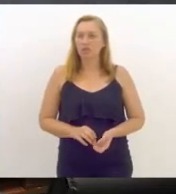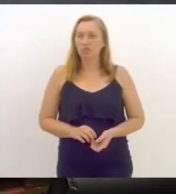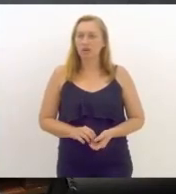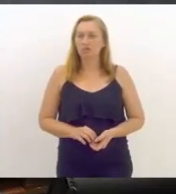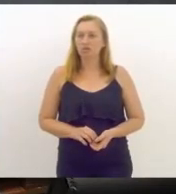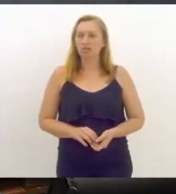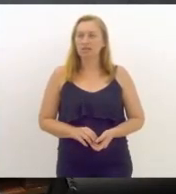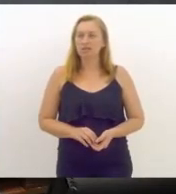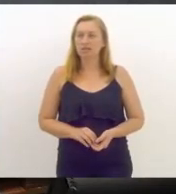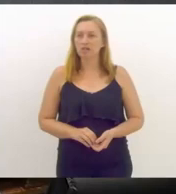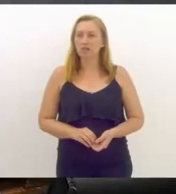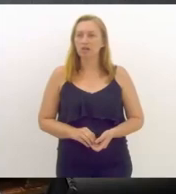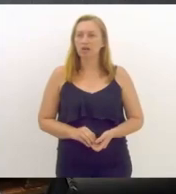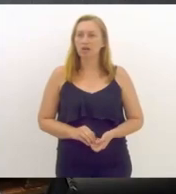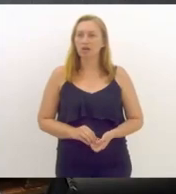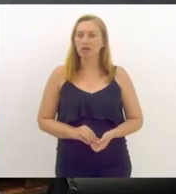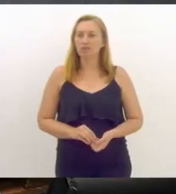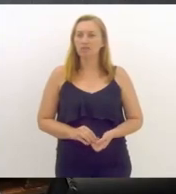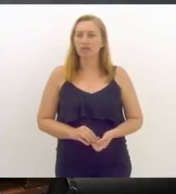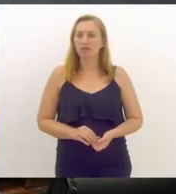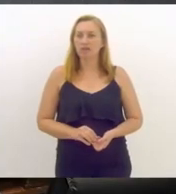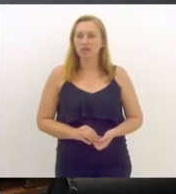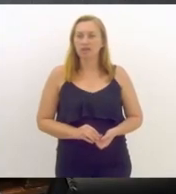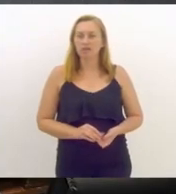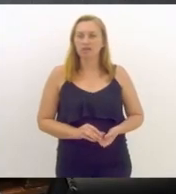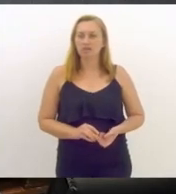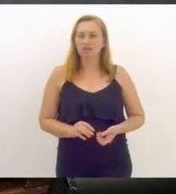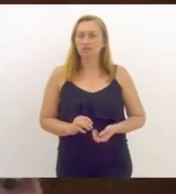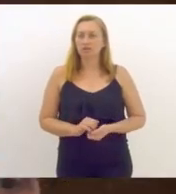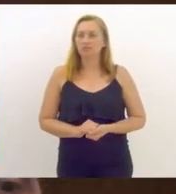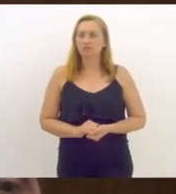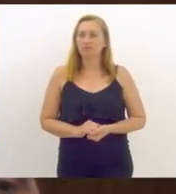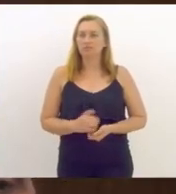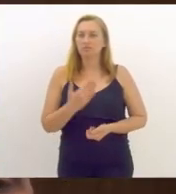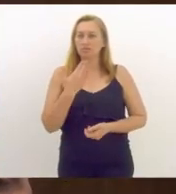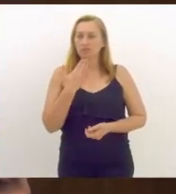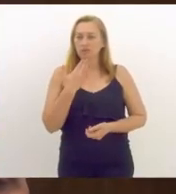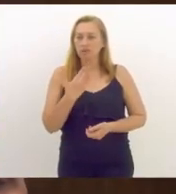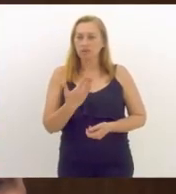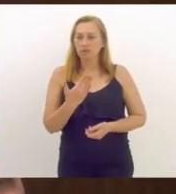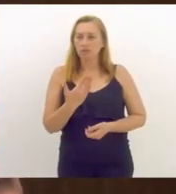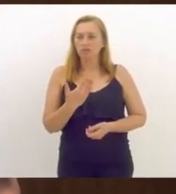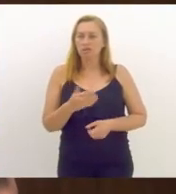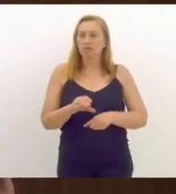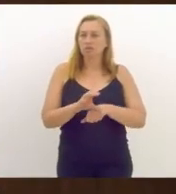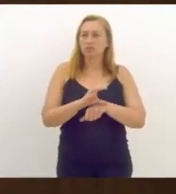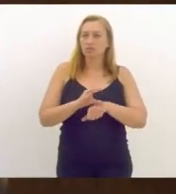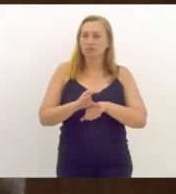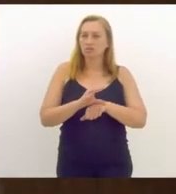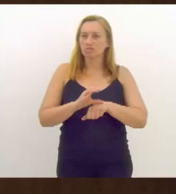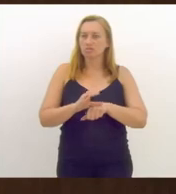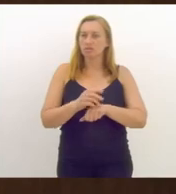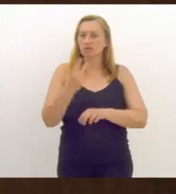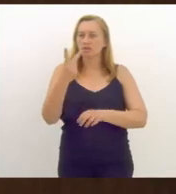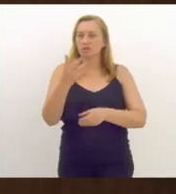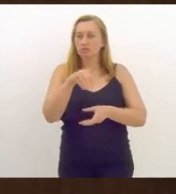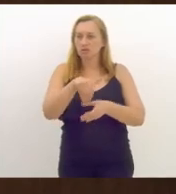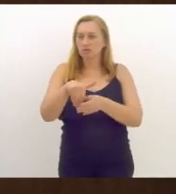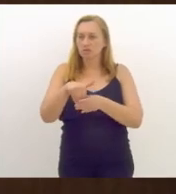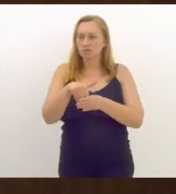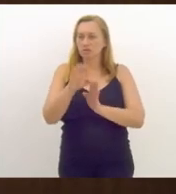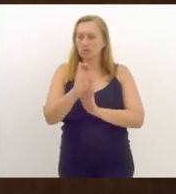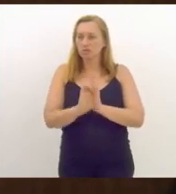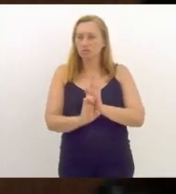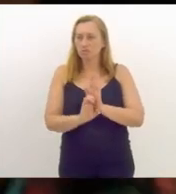senhor presidente o parecer pela constitucionalidade com duas emendas